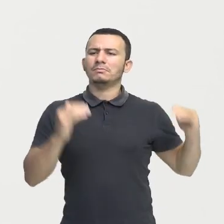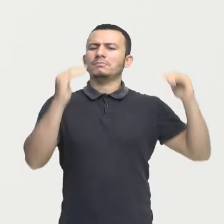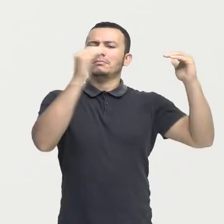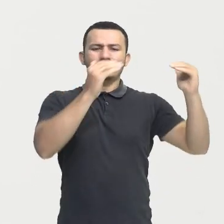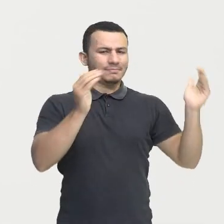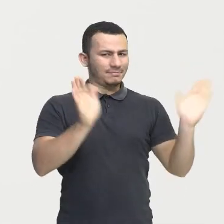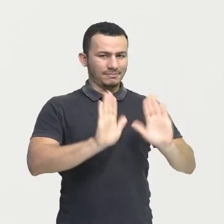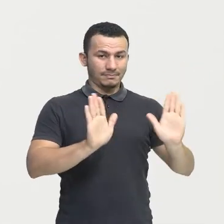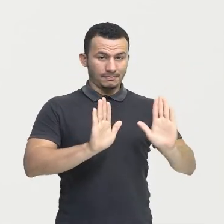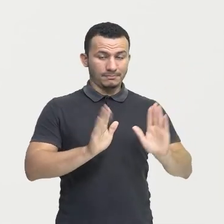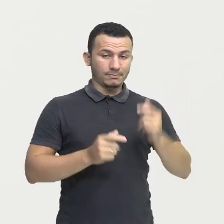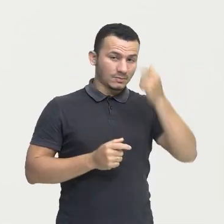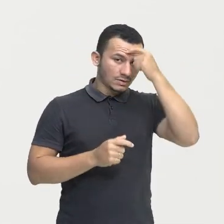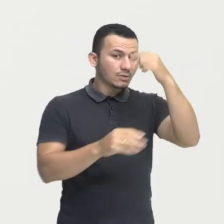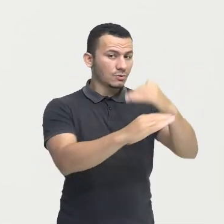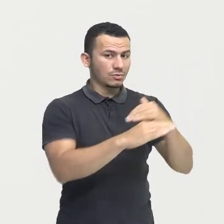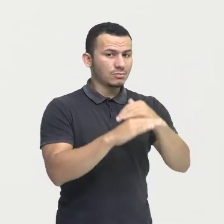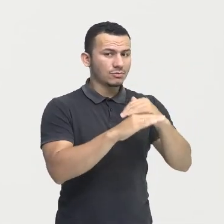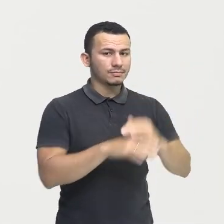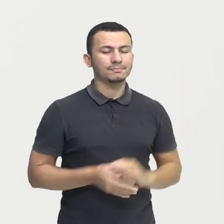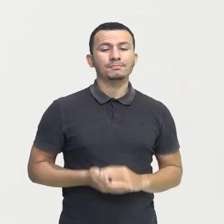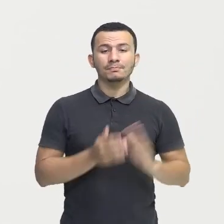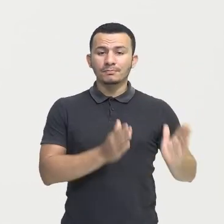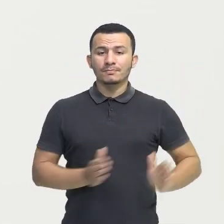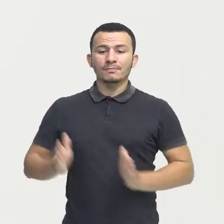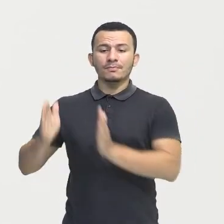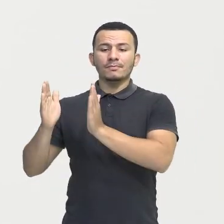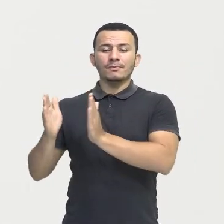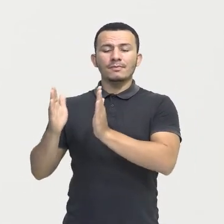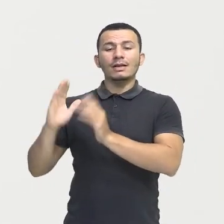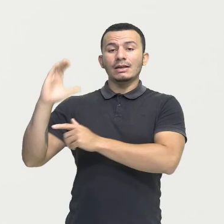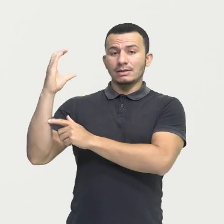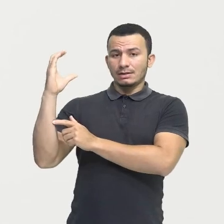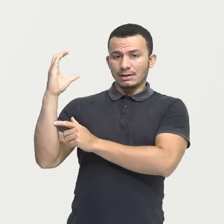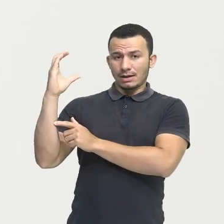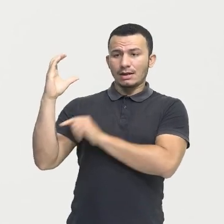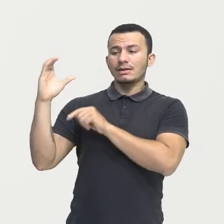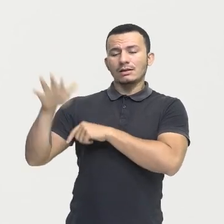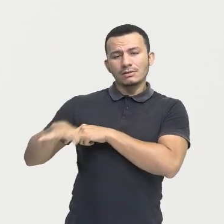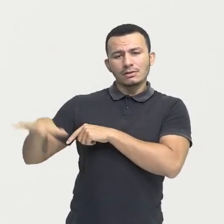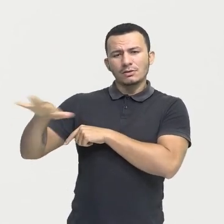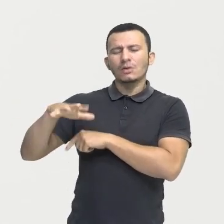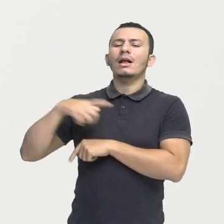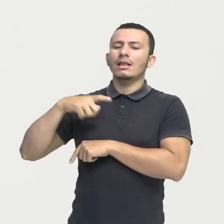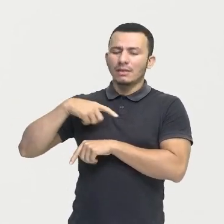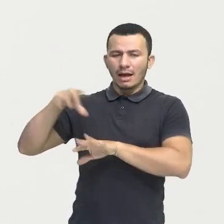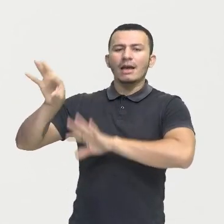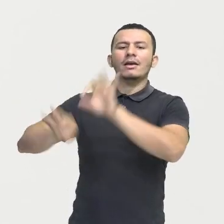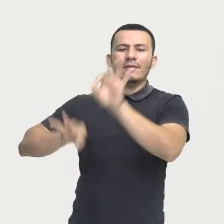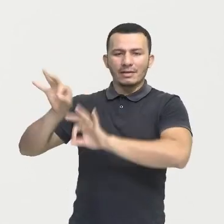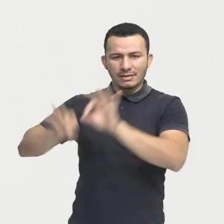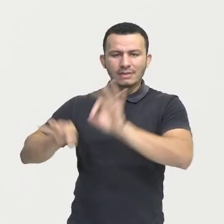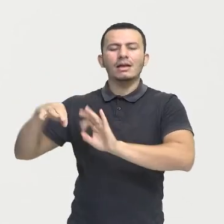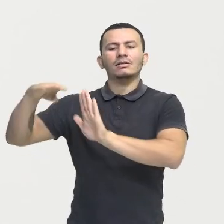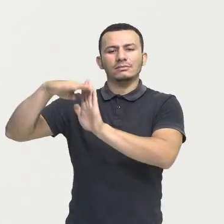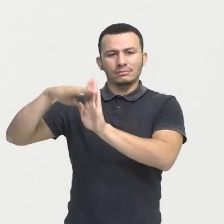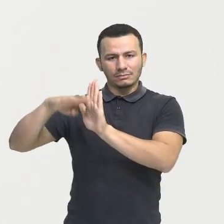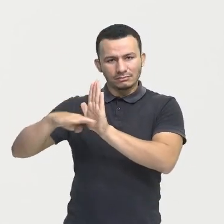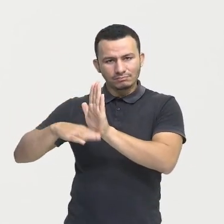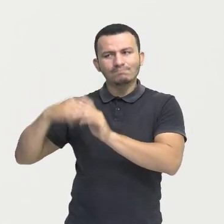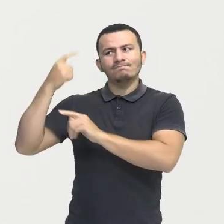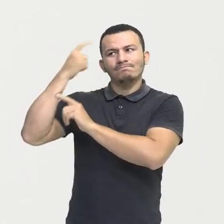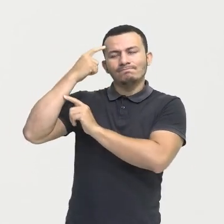resolver. E a ciência não, ela é sistemática. Ela tem procedimentos